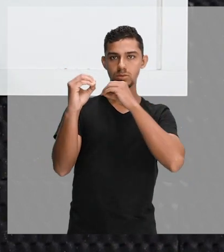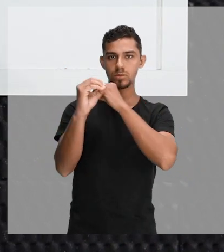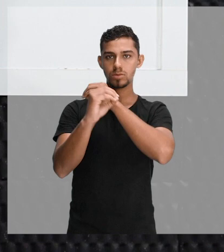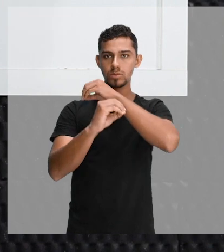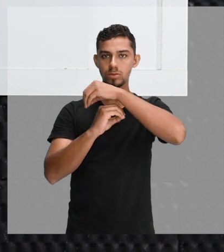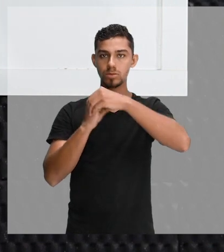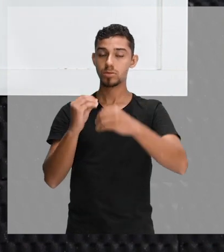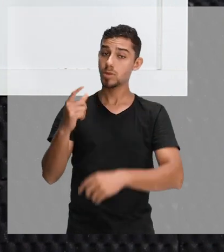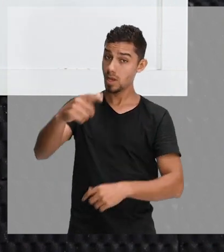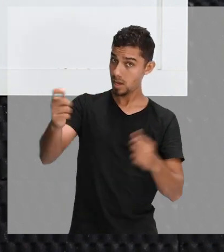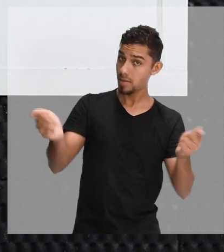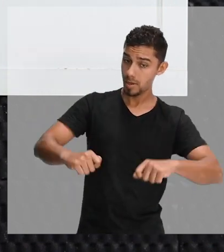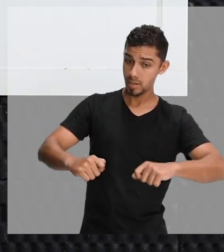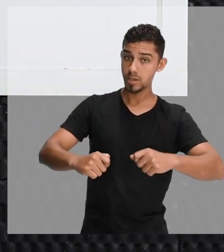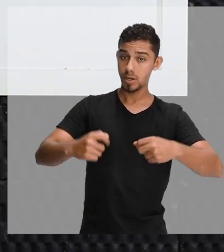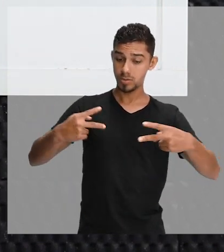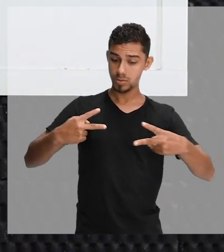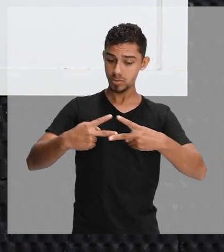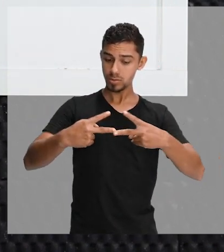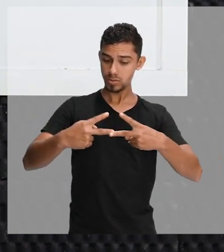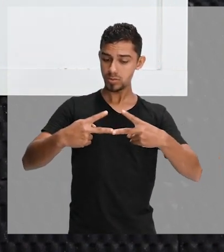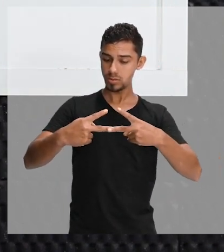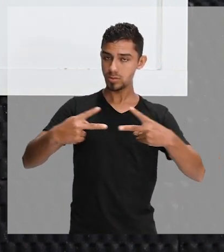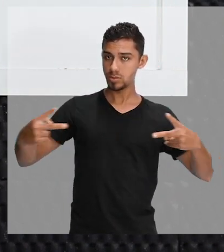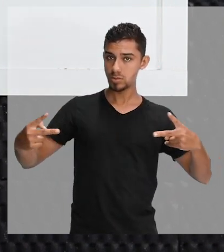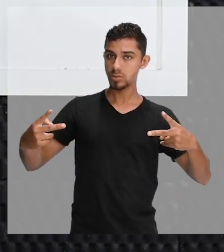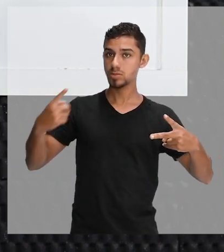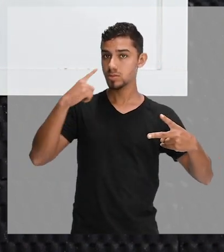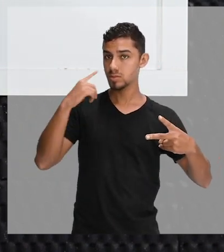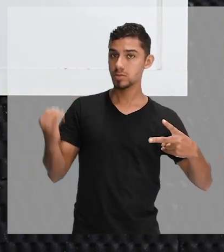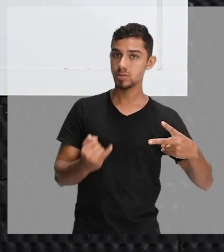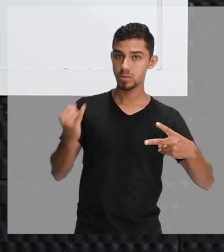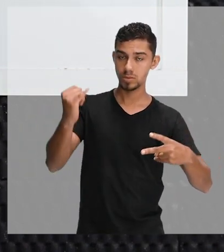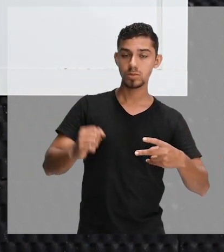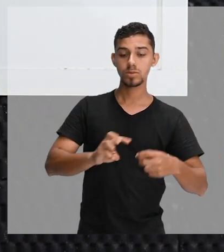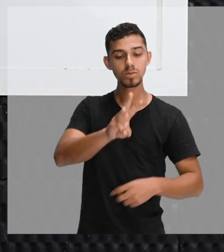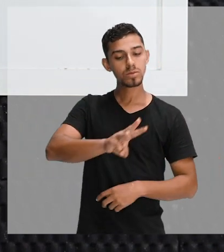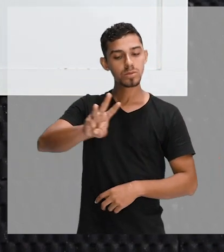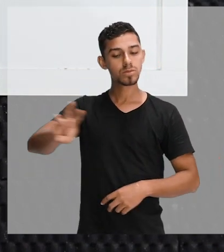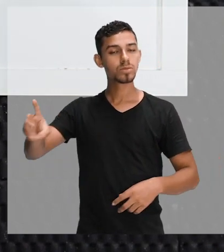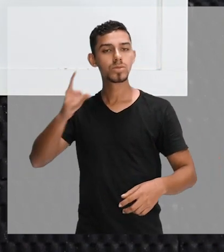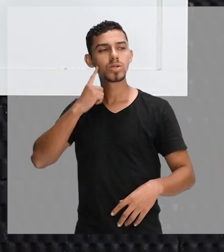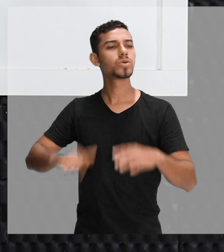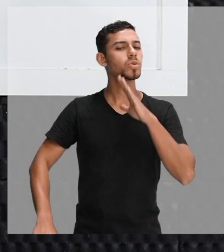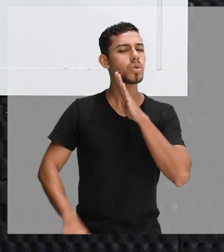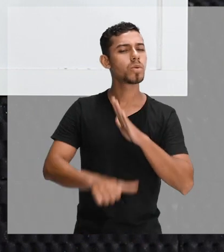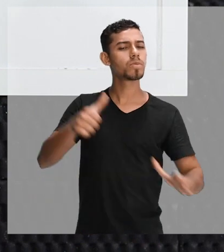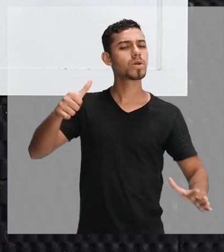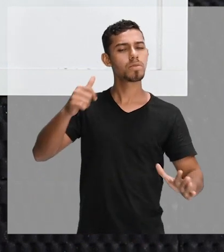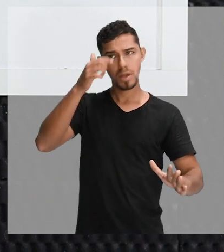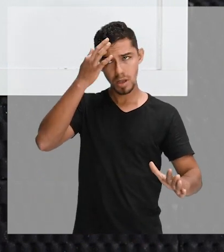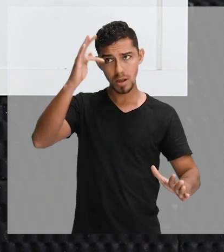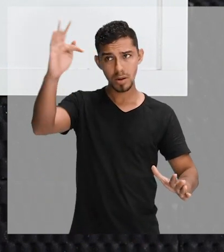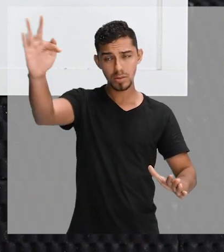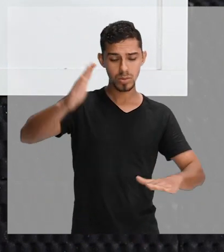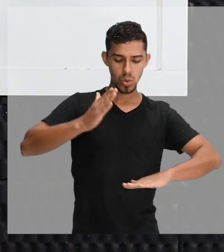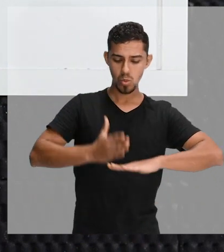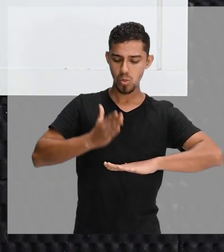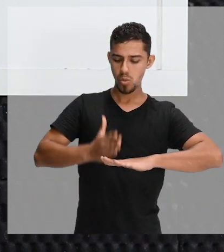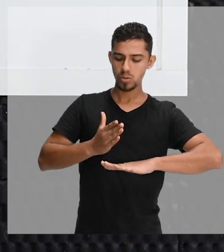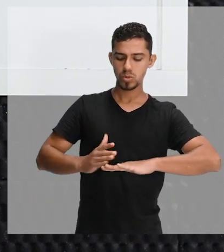pegar um link interessante. Olha só. Qual é, André? Os primeiros filósofos da modernidade são todos o